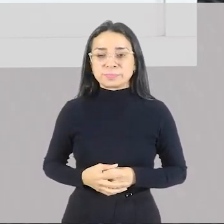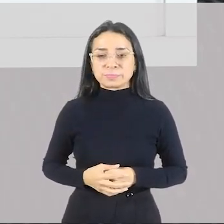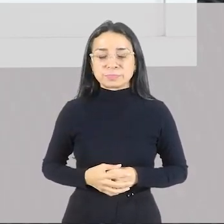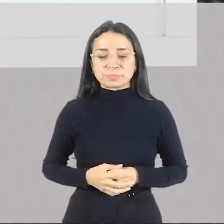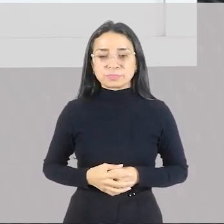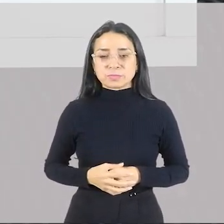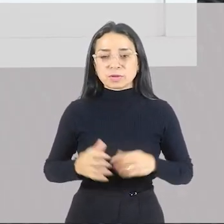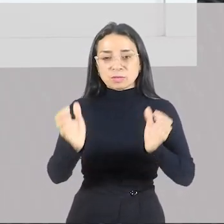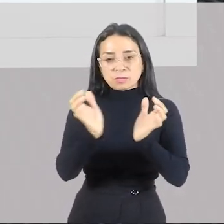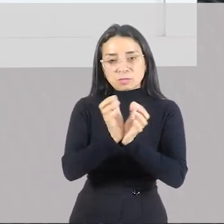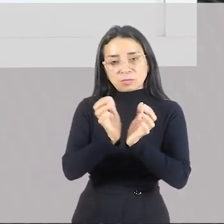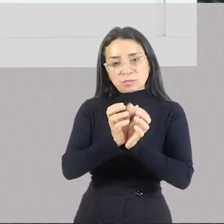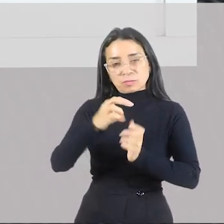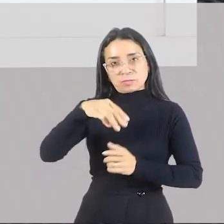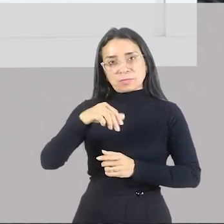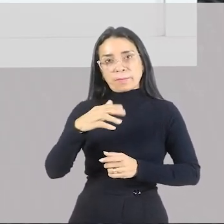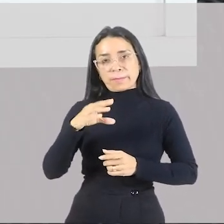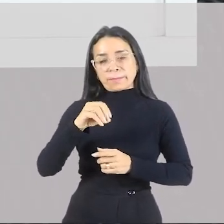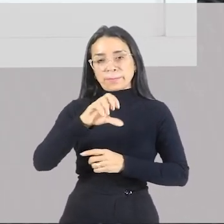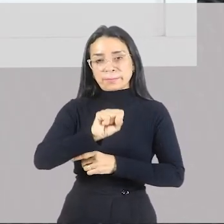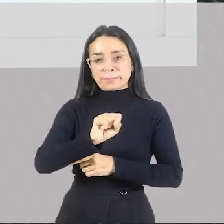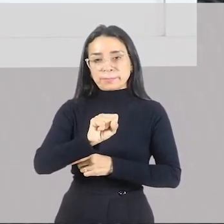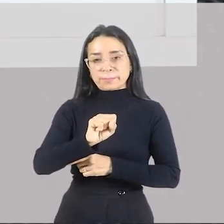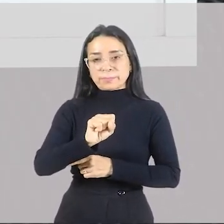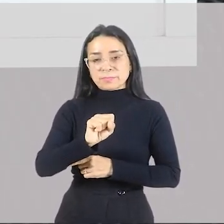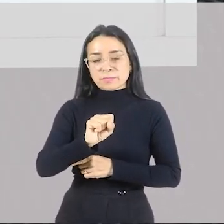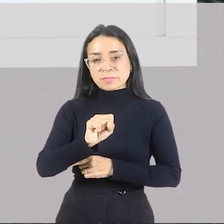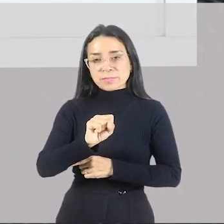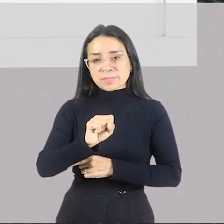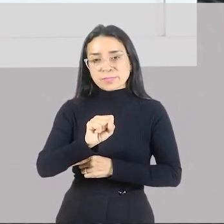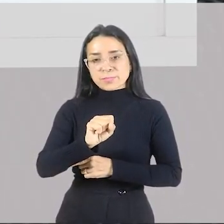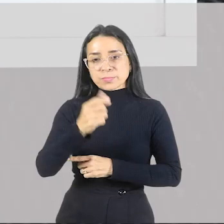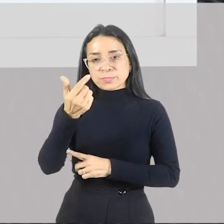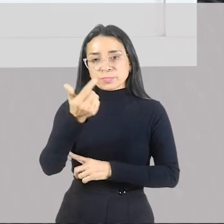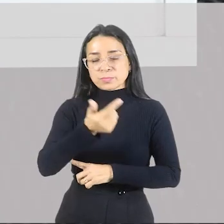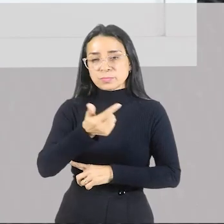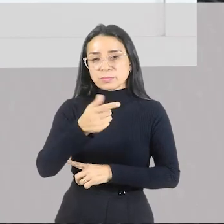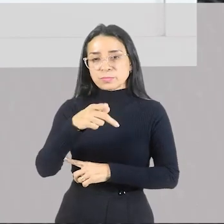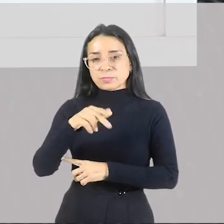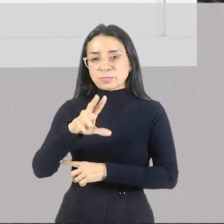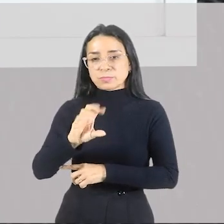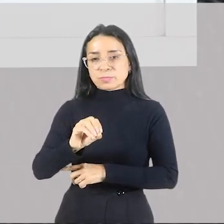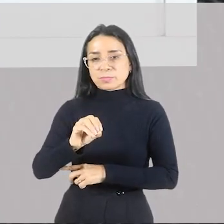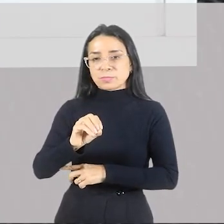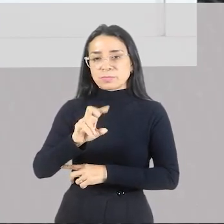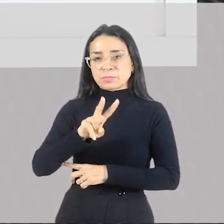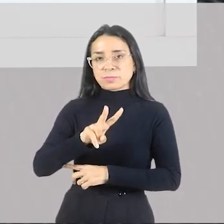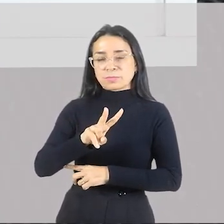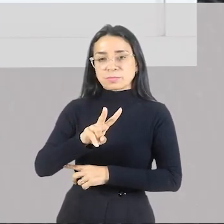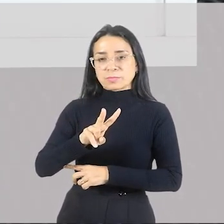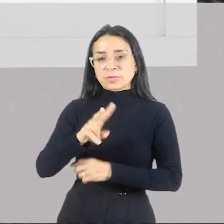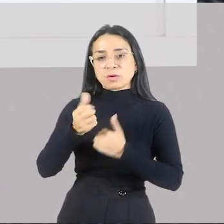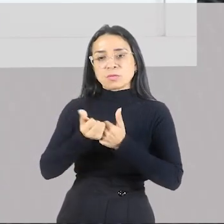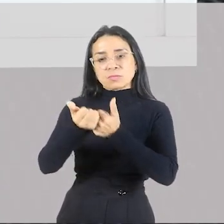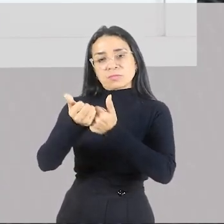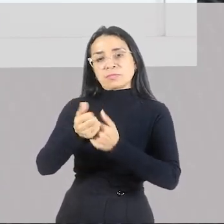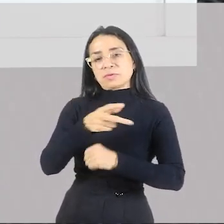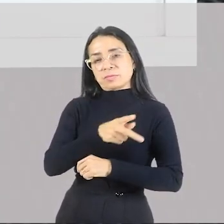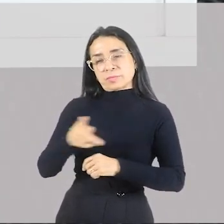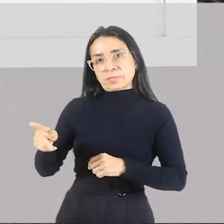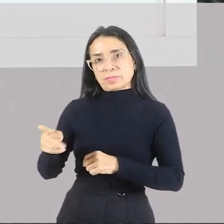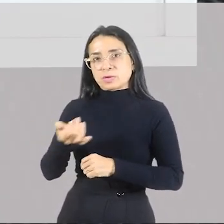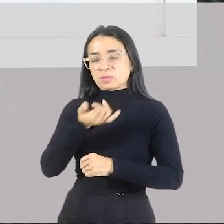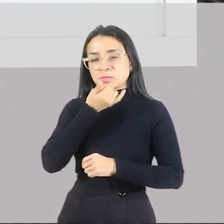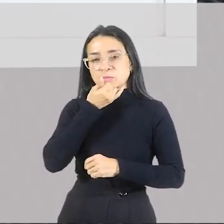um grupo formado por Marcos como presidente e Paulo sendo o vice-presidente. Turma, se